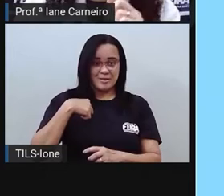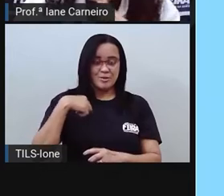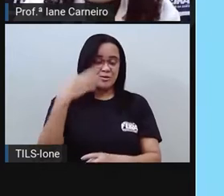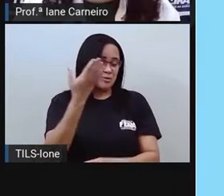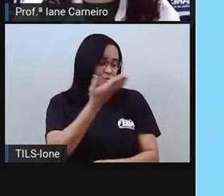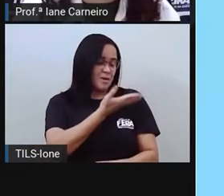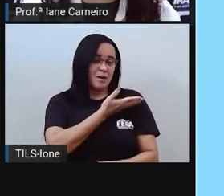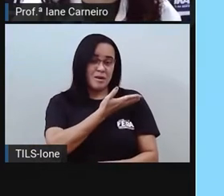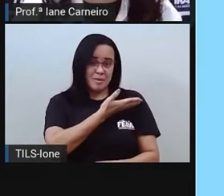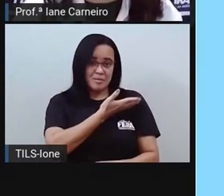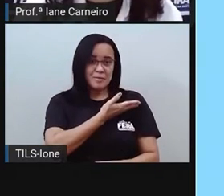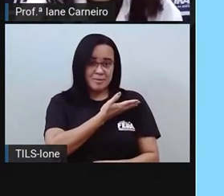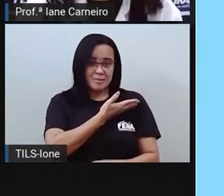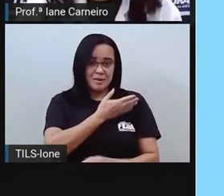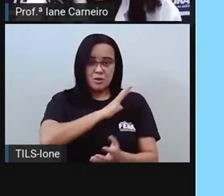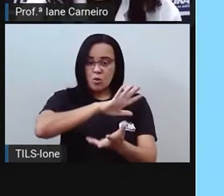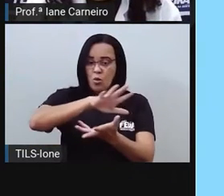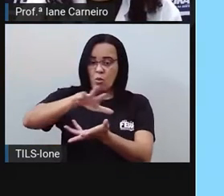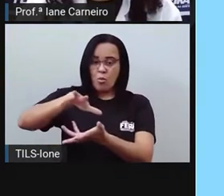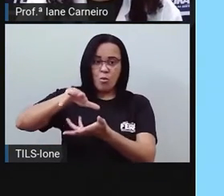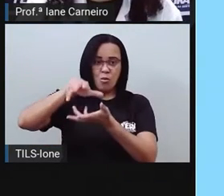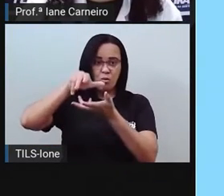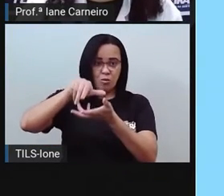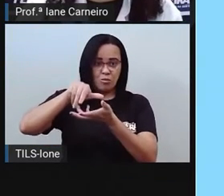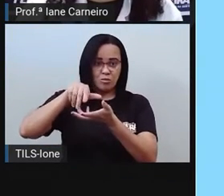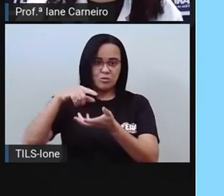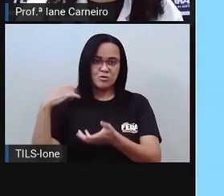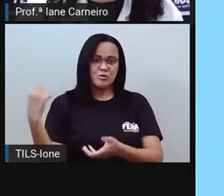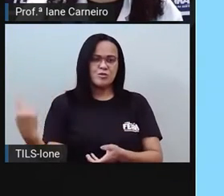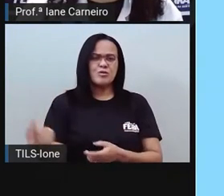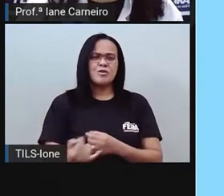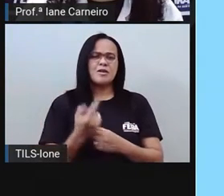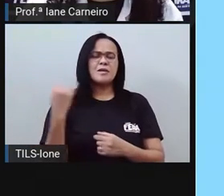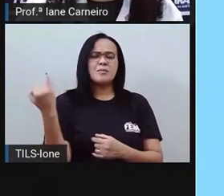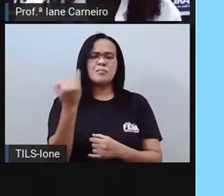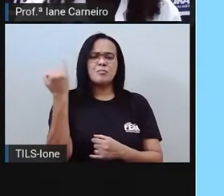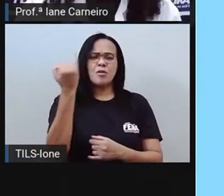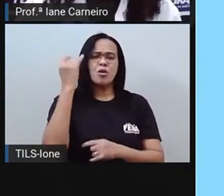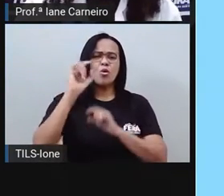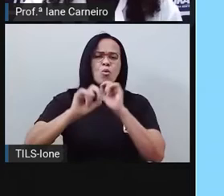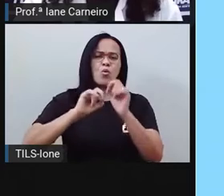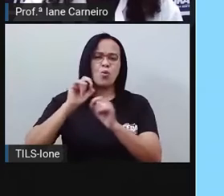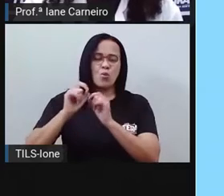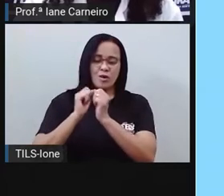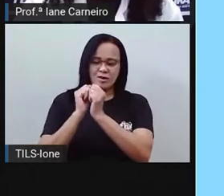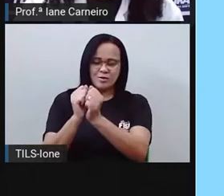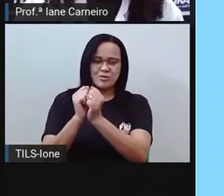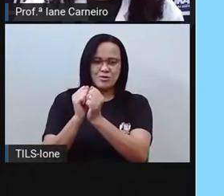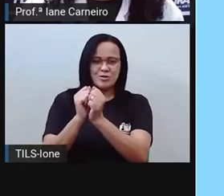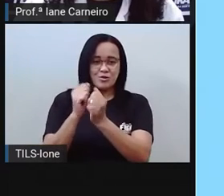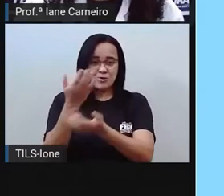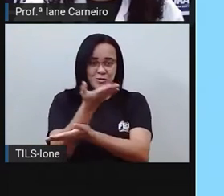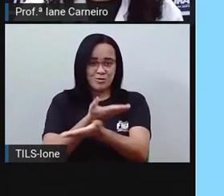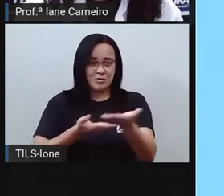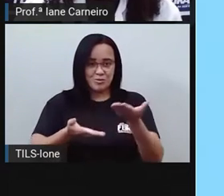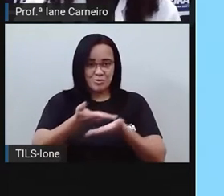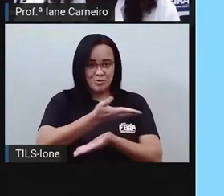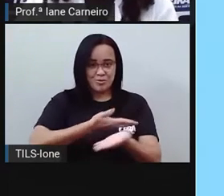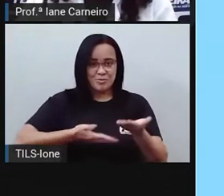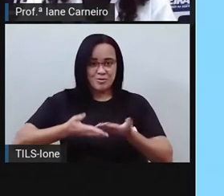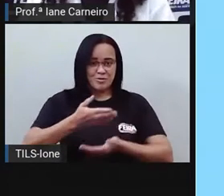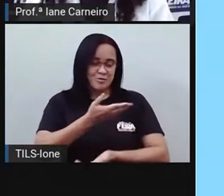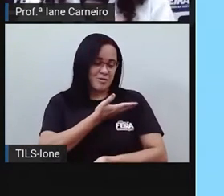a importância do companheirismo. Olha só como é importante, né? Muitas coisas aqui que são importantes em nossa vida.